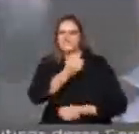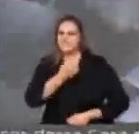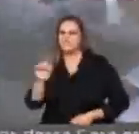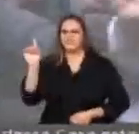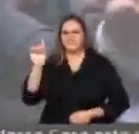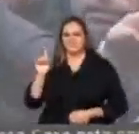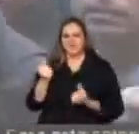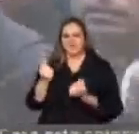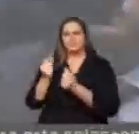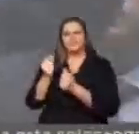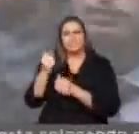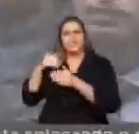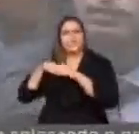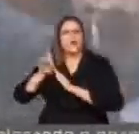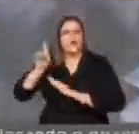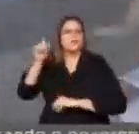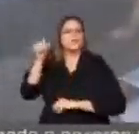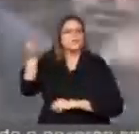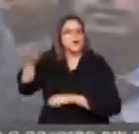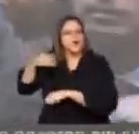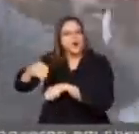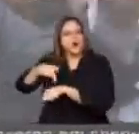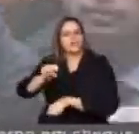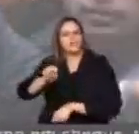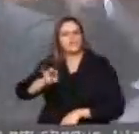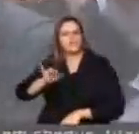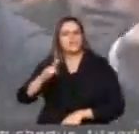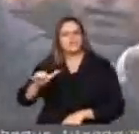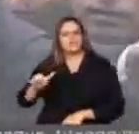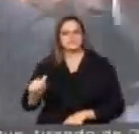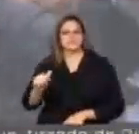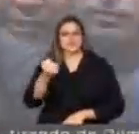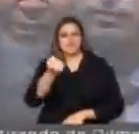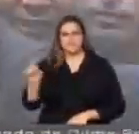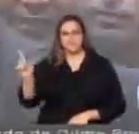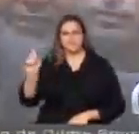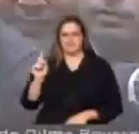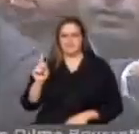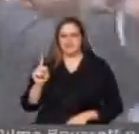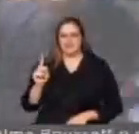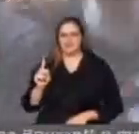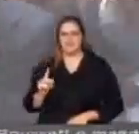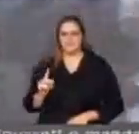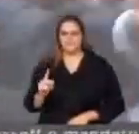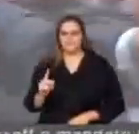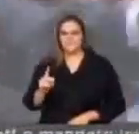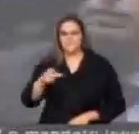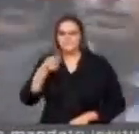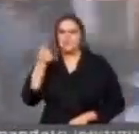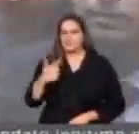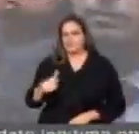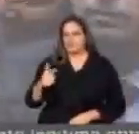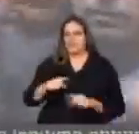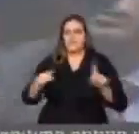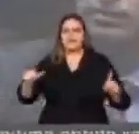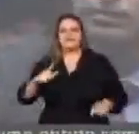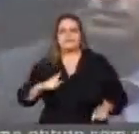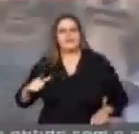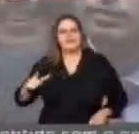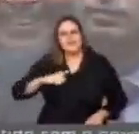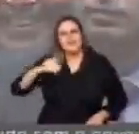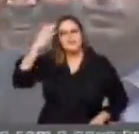dinheiro da conta da Suíça, não a já ter contas e dizer que não tem. As contas estão aí e está